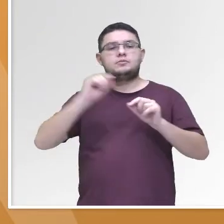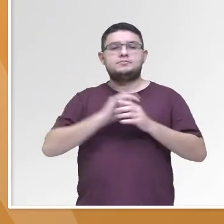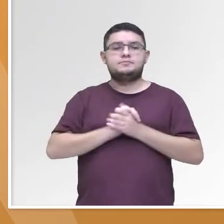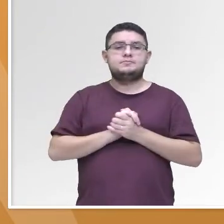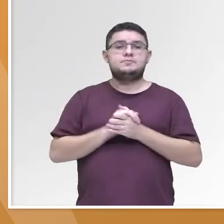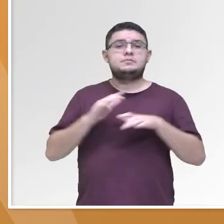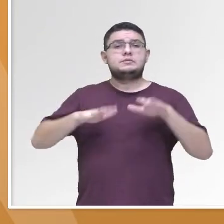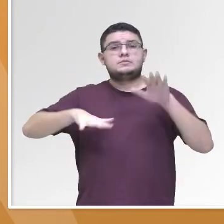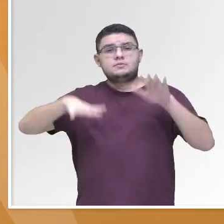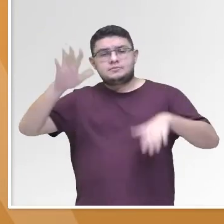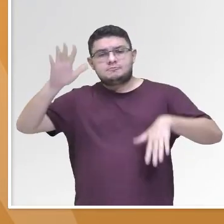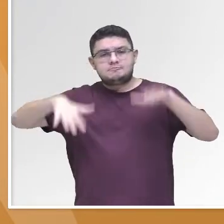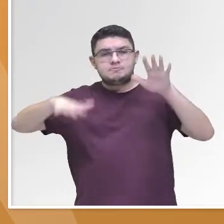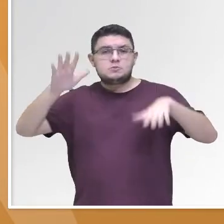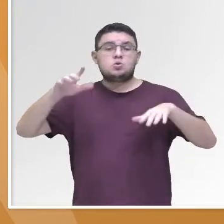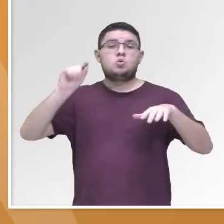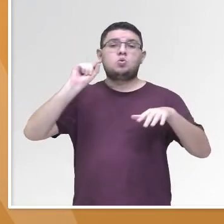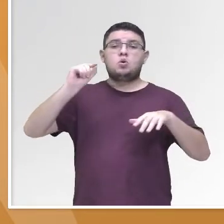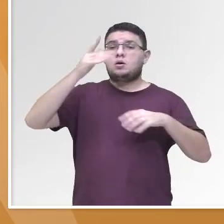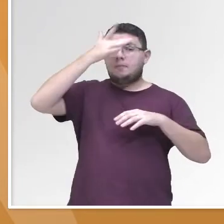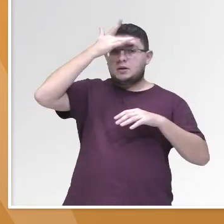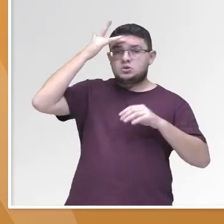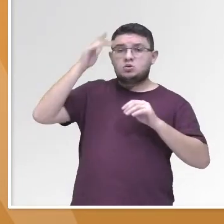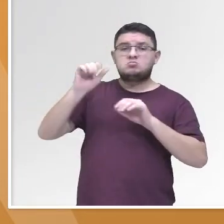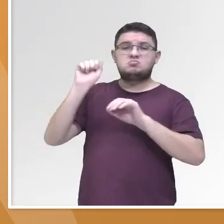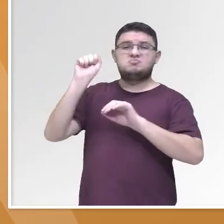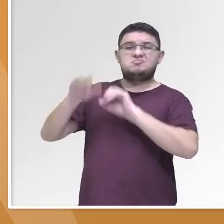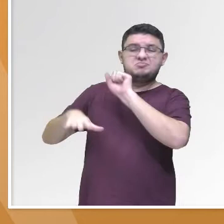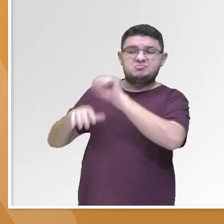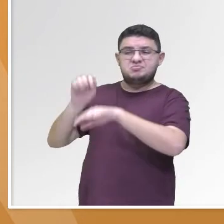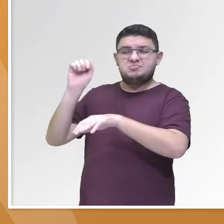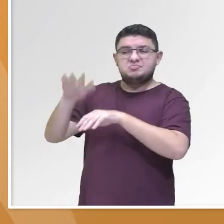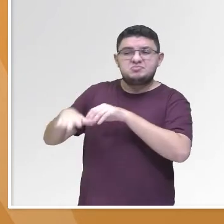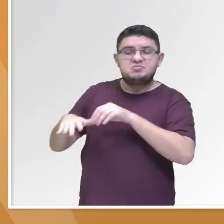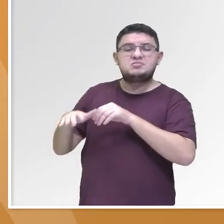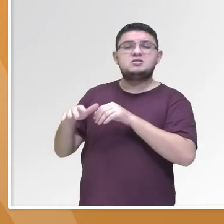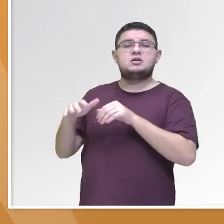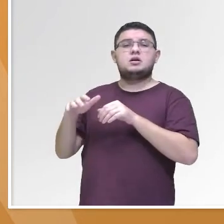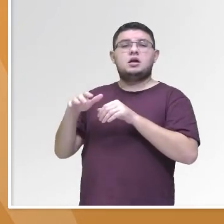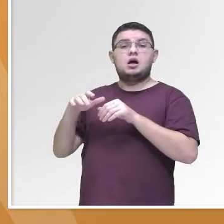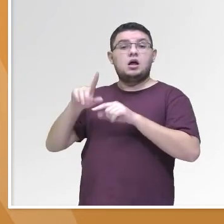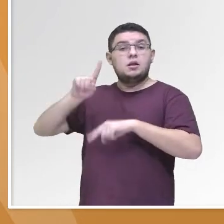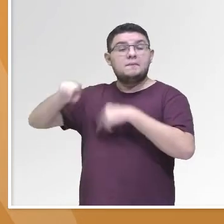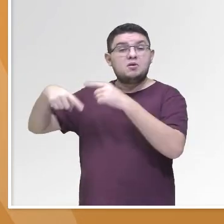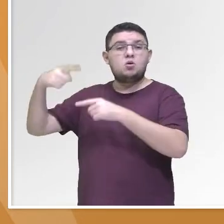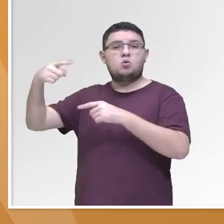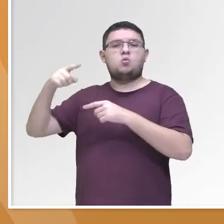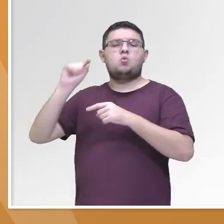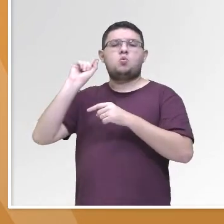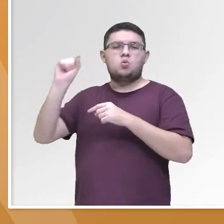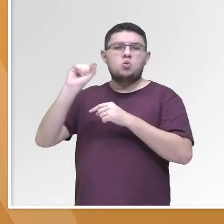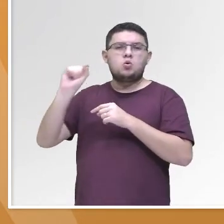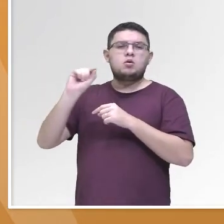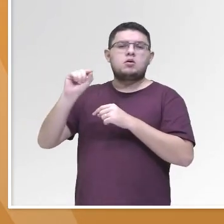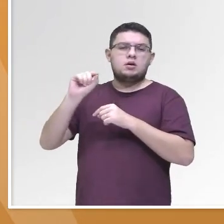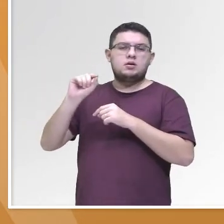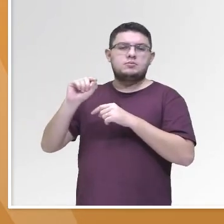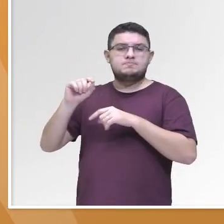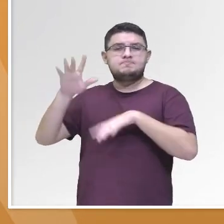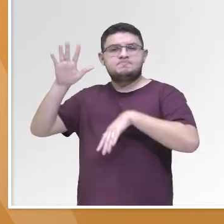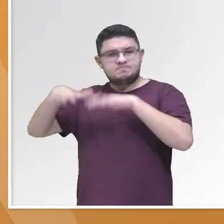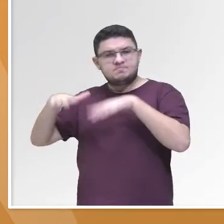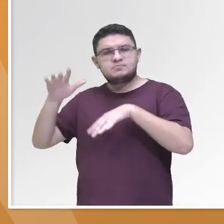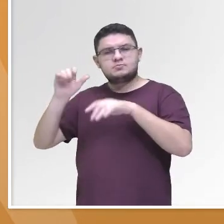ali, né? As pessoas começam a jogar ali, despejar aquele material em uma área, depois é colocado ali um lixão ou um aterro